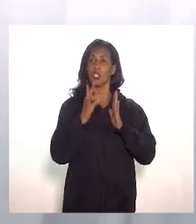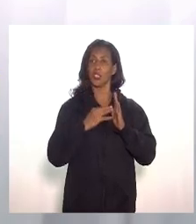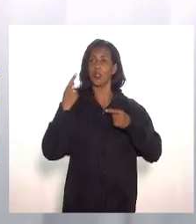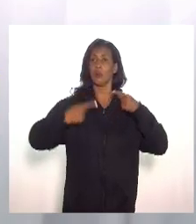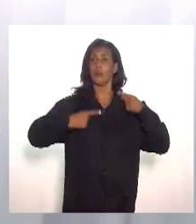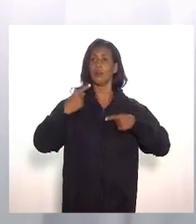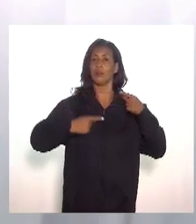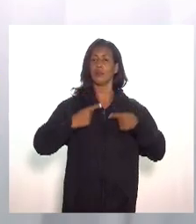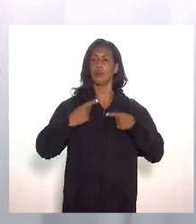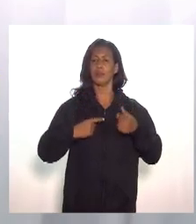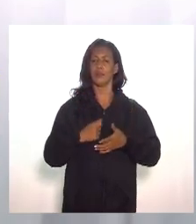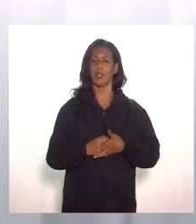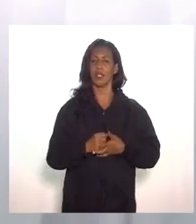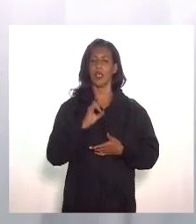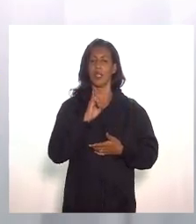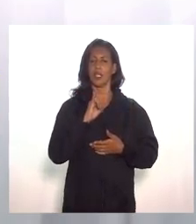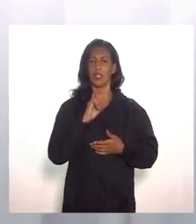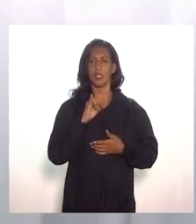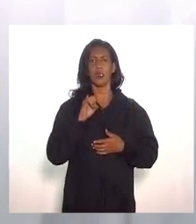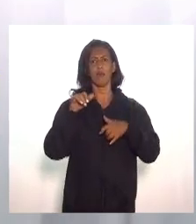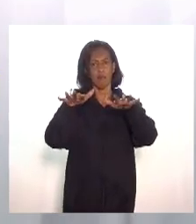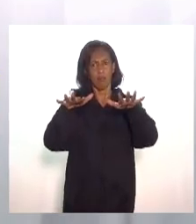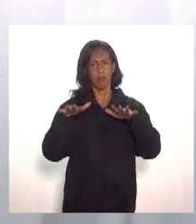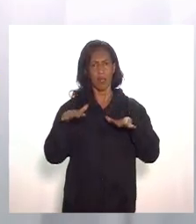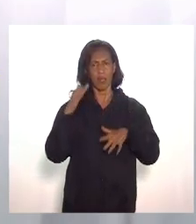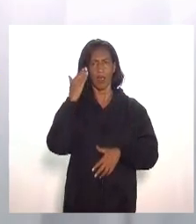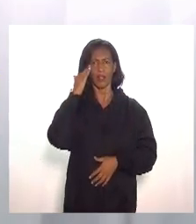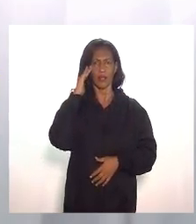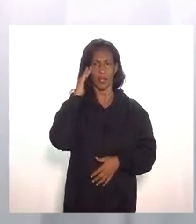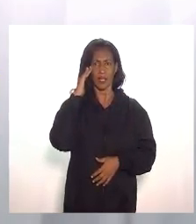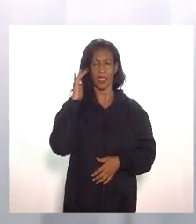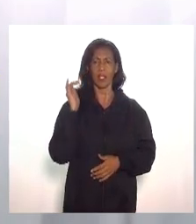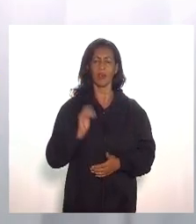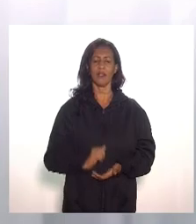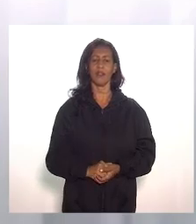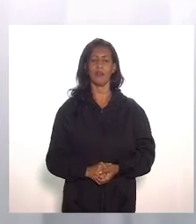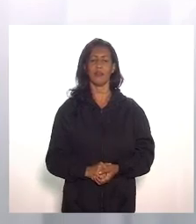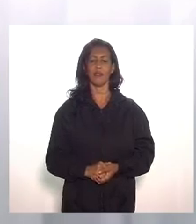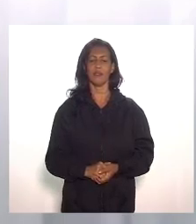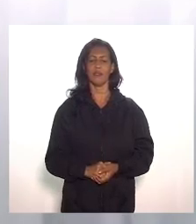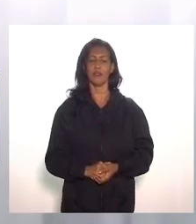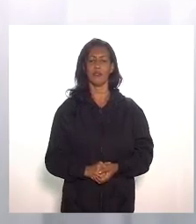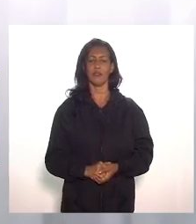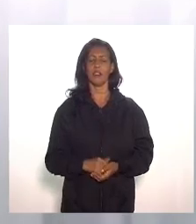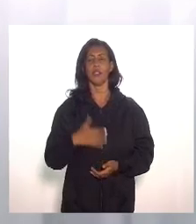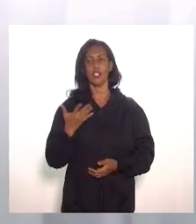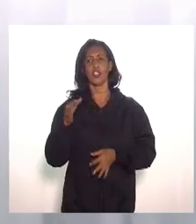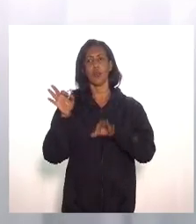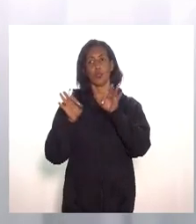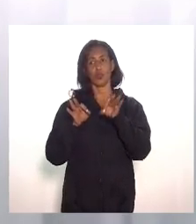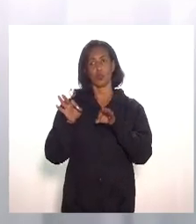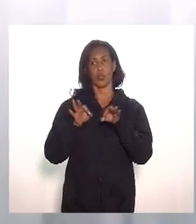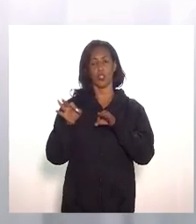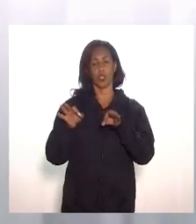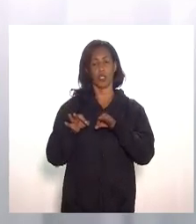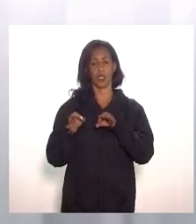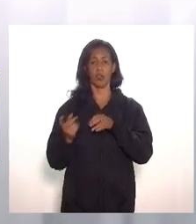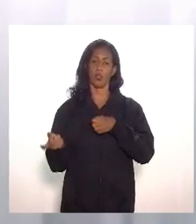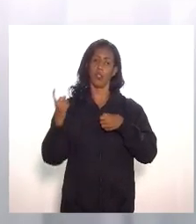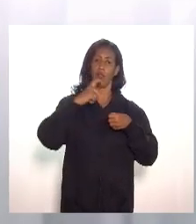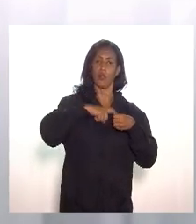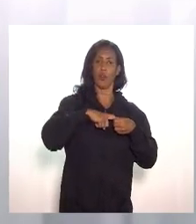discussão. Se o plenário assim entender, a gente chama os trabalhos à ordem, chama os projetos seguintes e volta